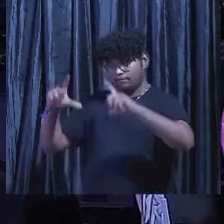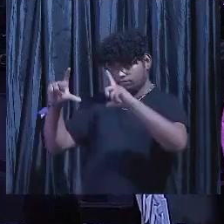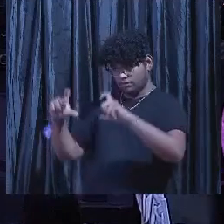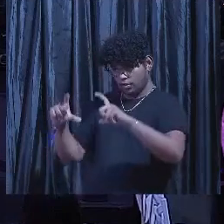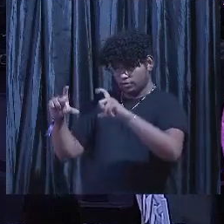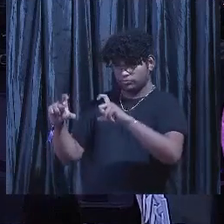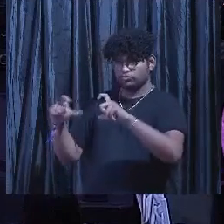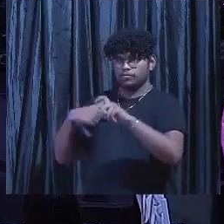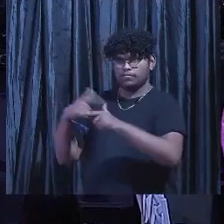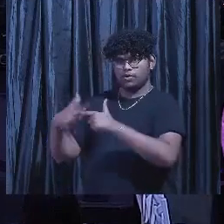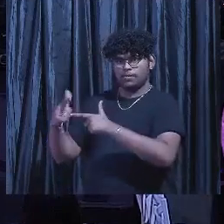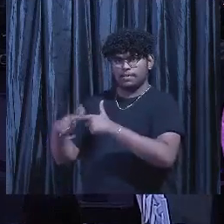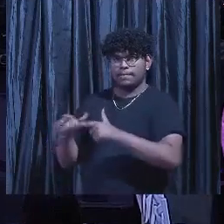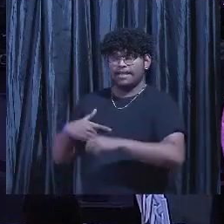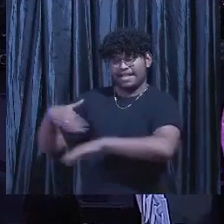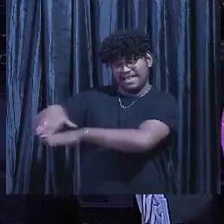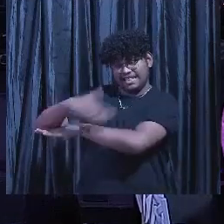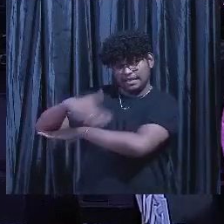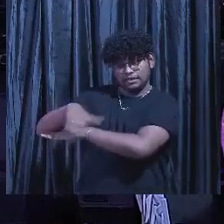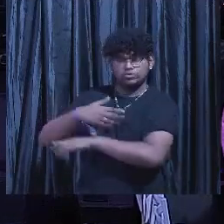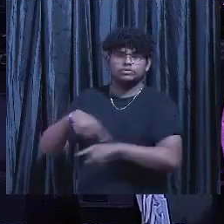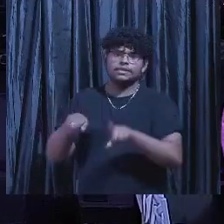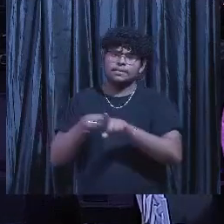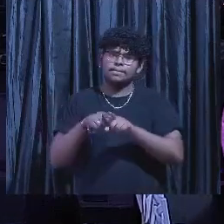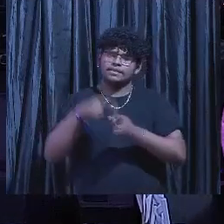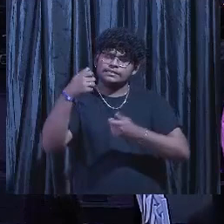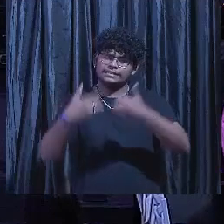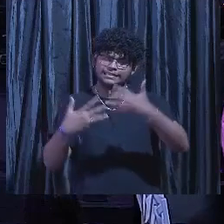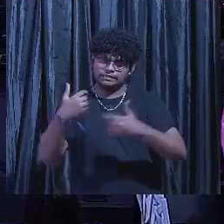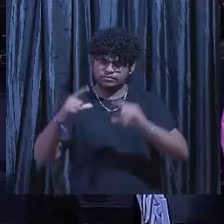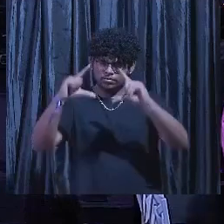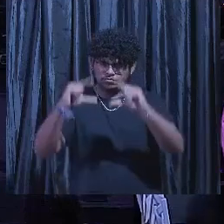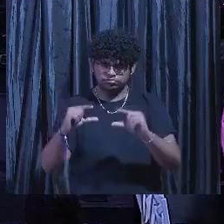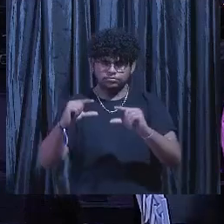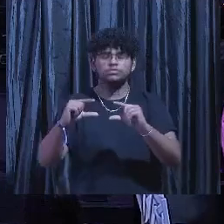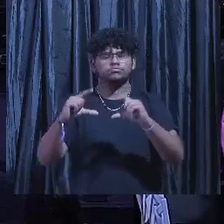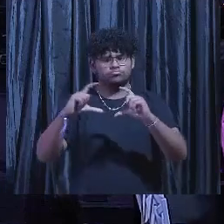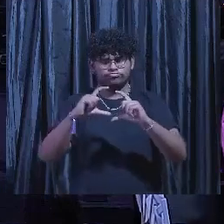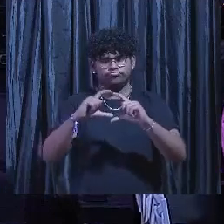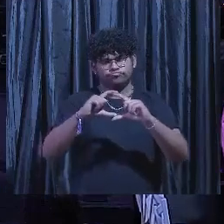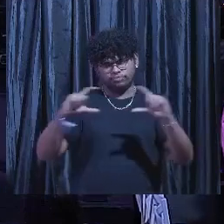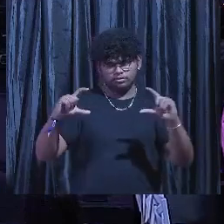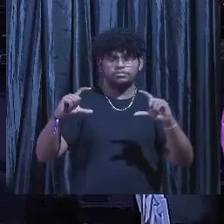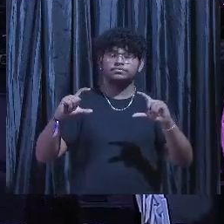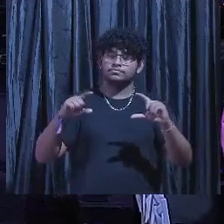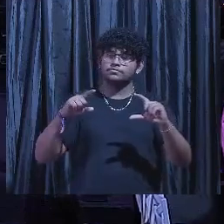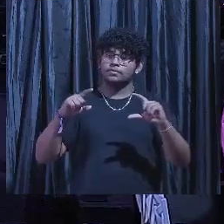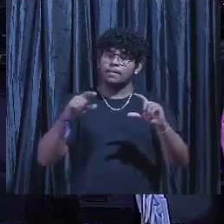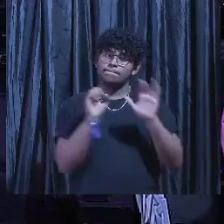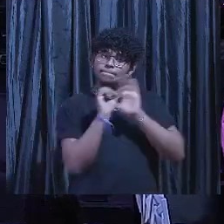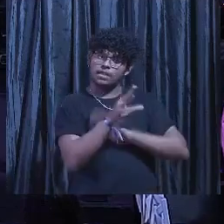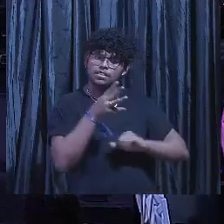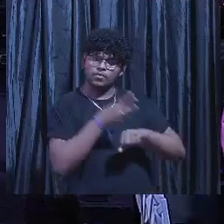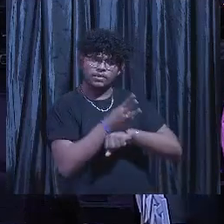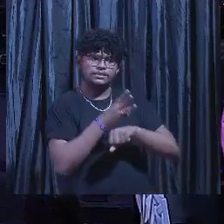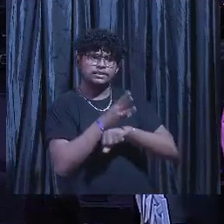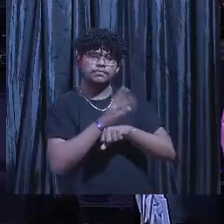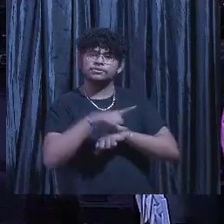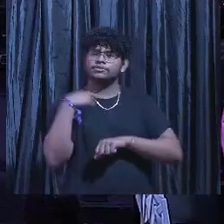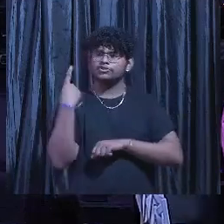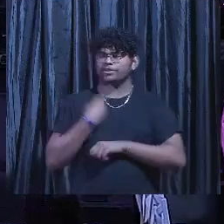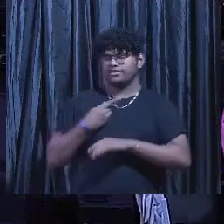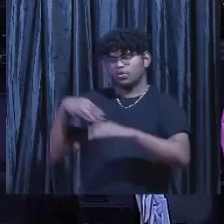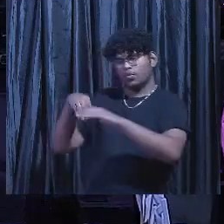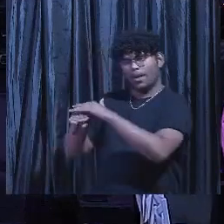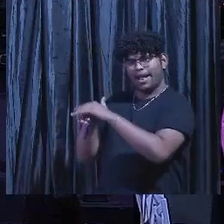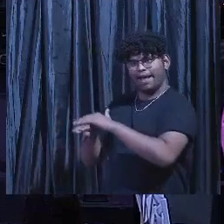problema, o endereço e uma descrição. E depois deixa com a gente, que a gente estrutura tudo isso numa base de dados, no